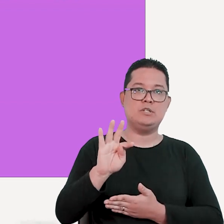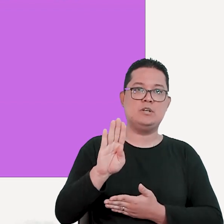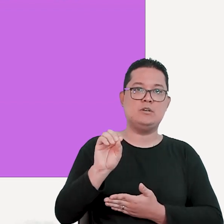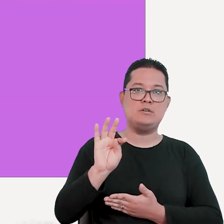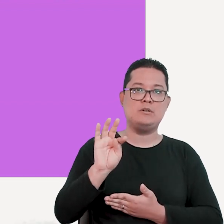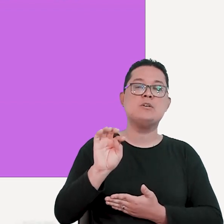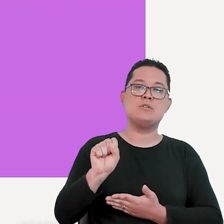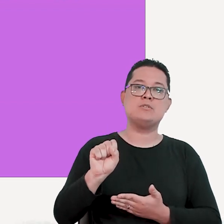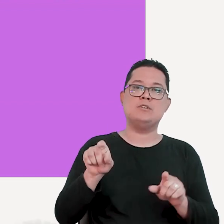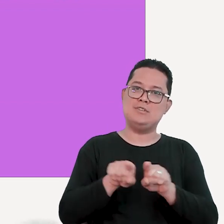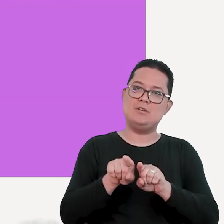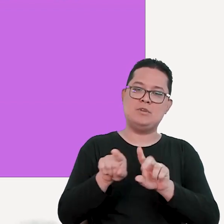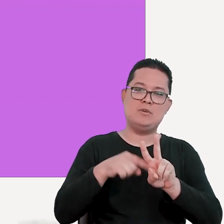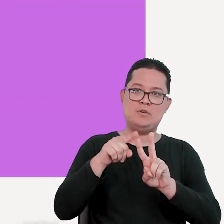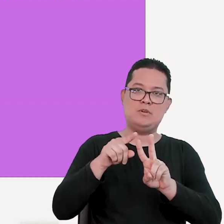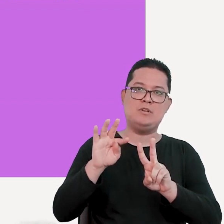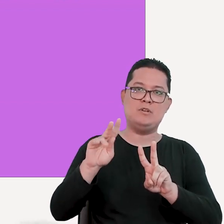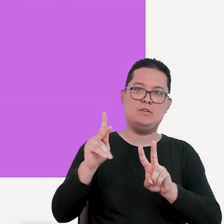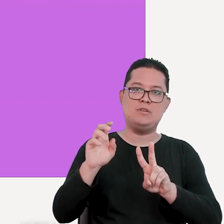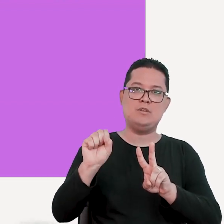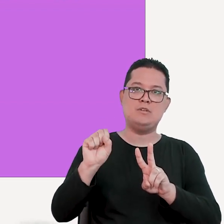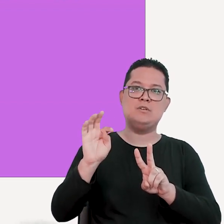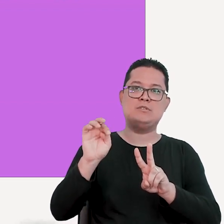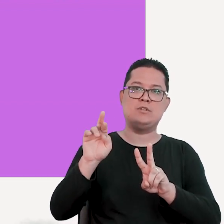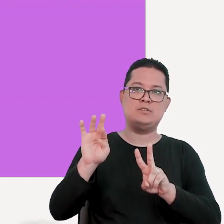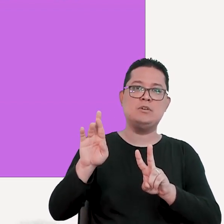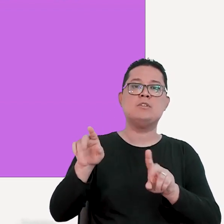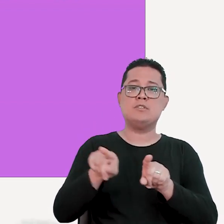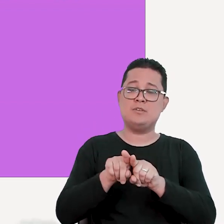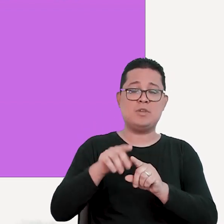Daystarter e o apoio aí do X-Writing Cast.